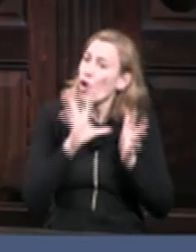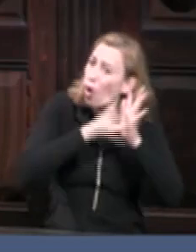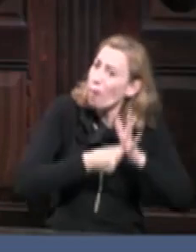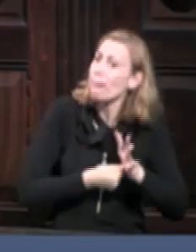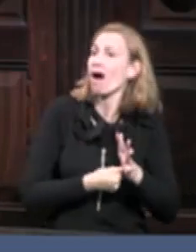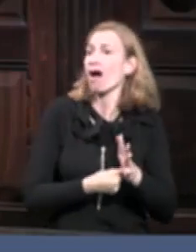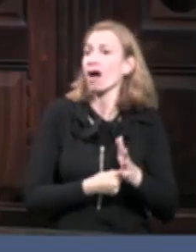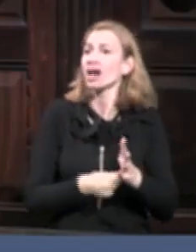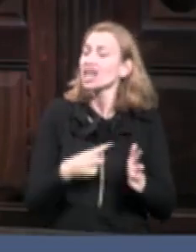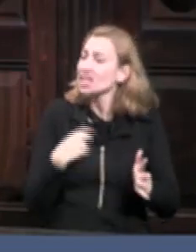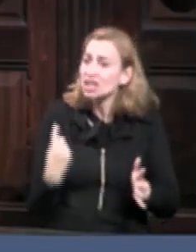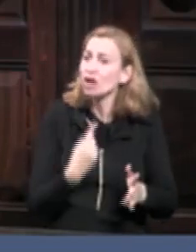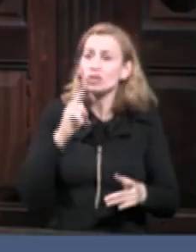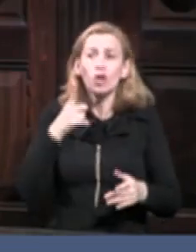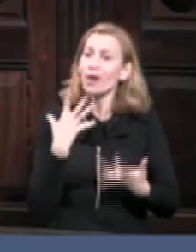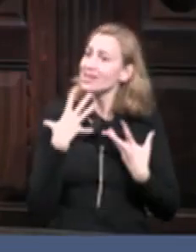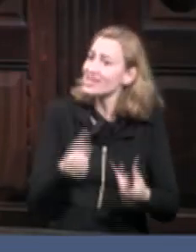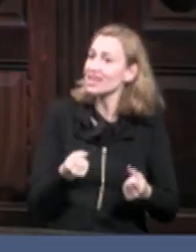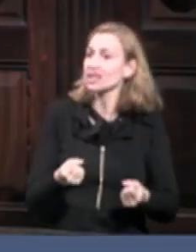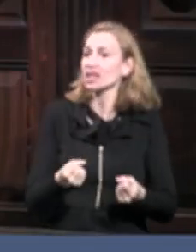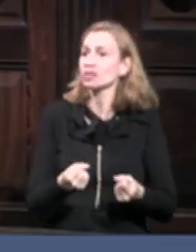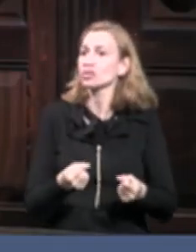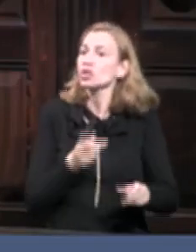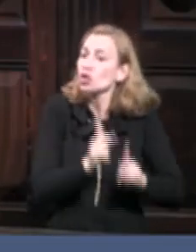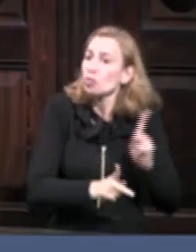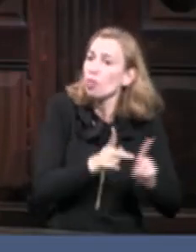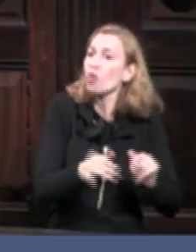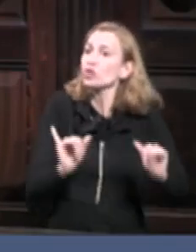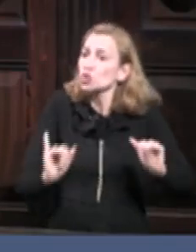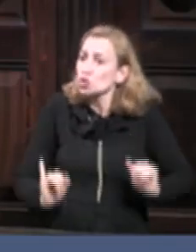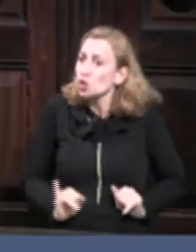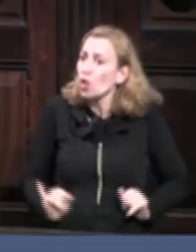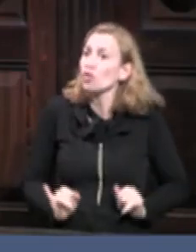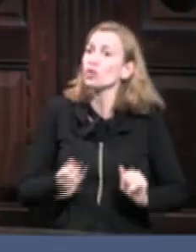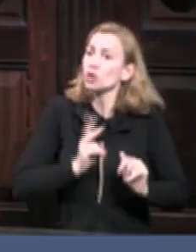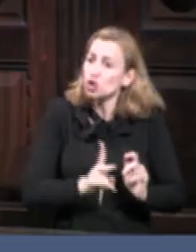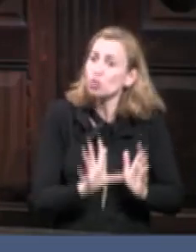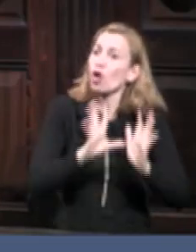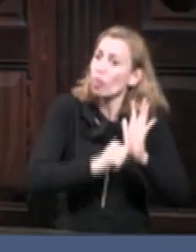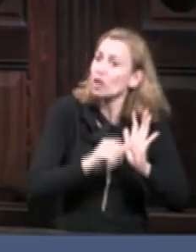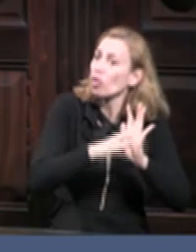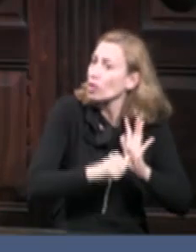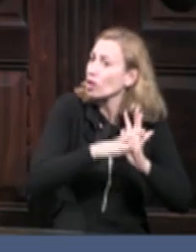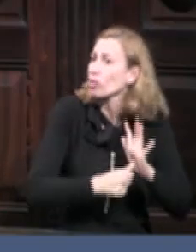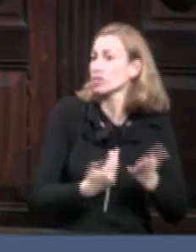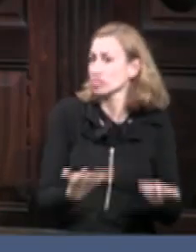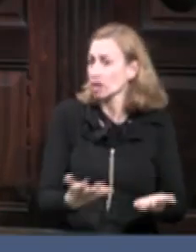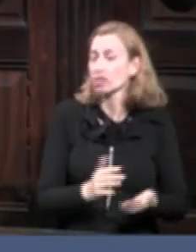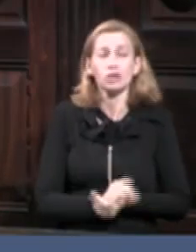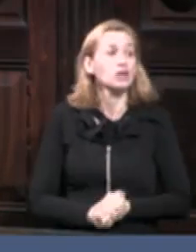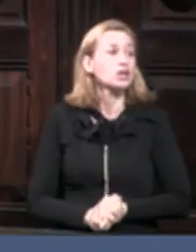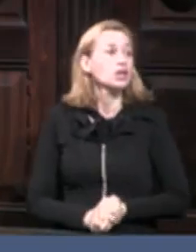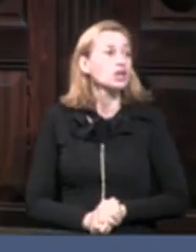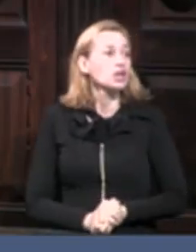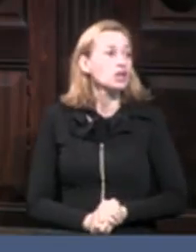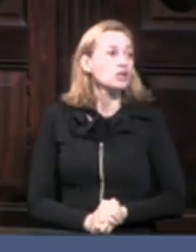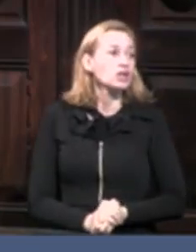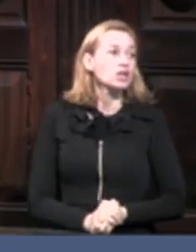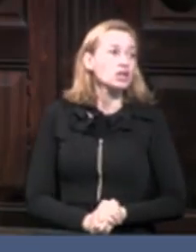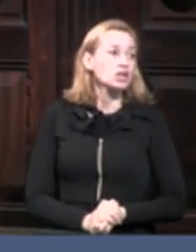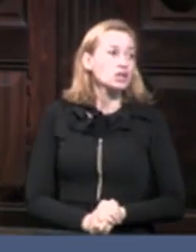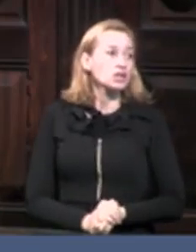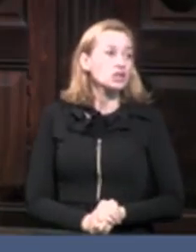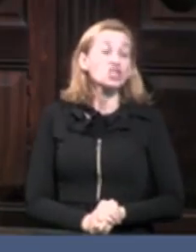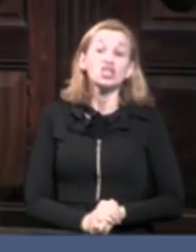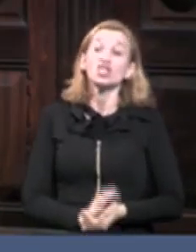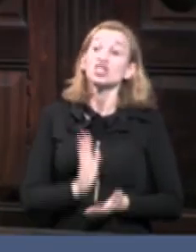e nós não admitimos que a população continue sendo roubada. se não bastassem ser roubada por boa parte